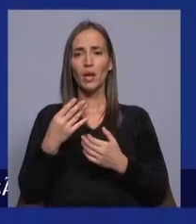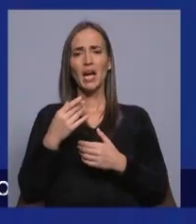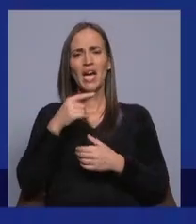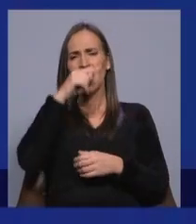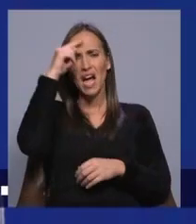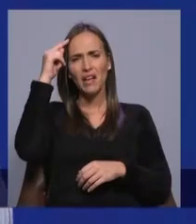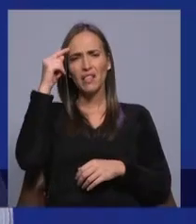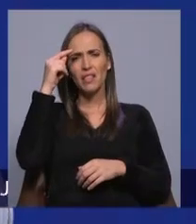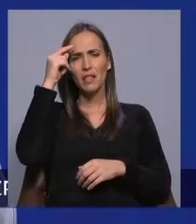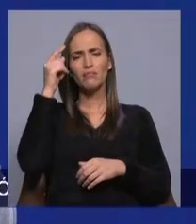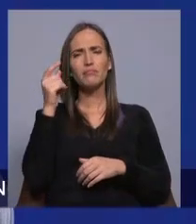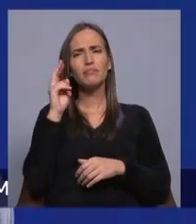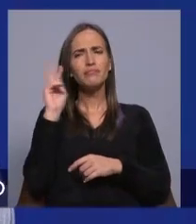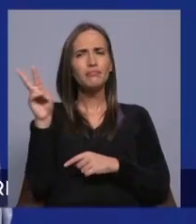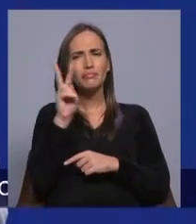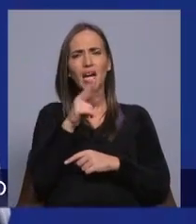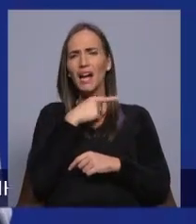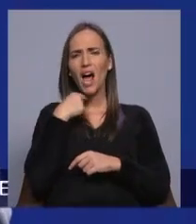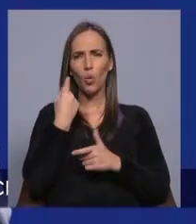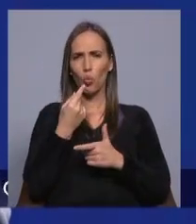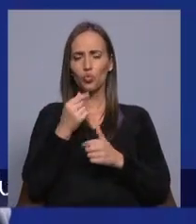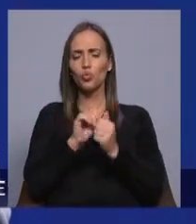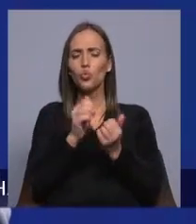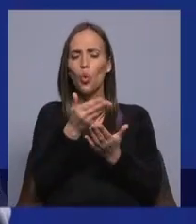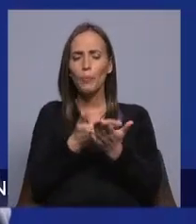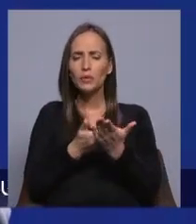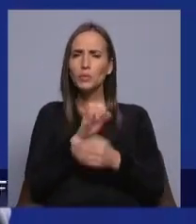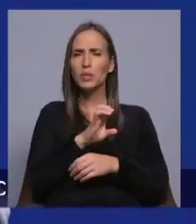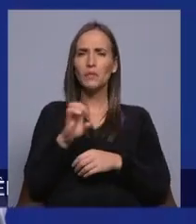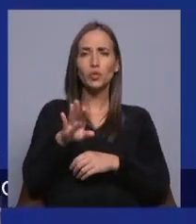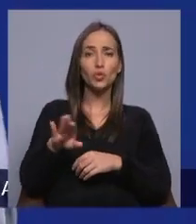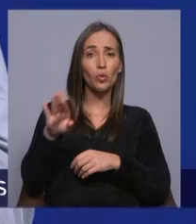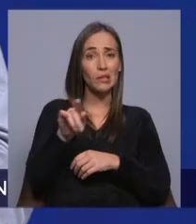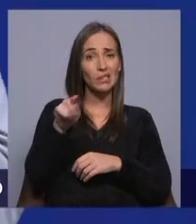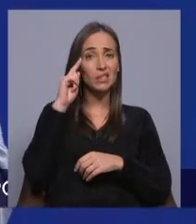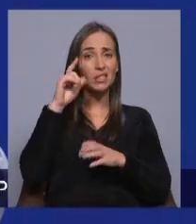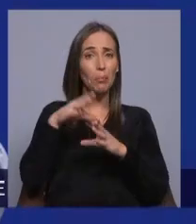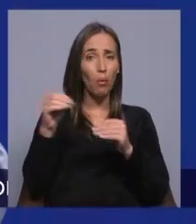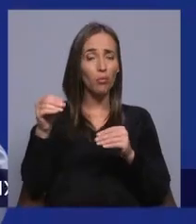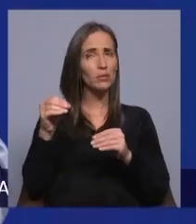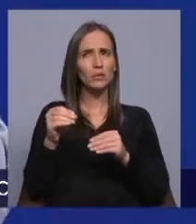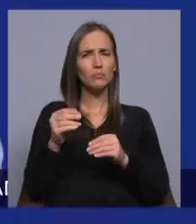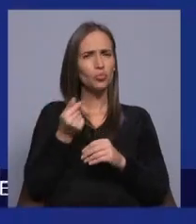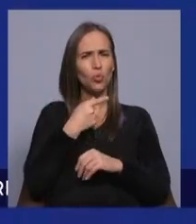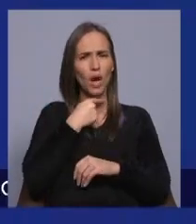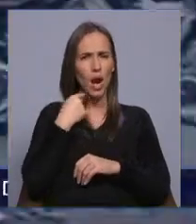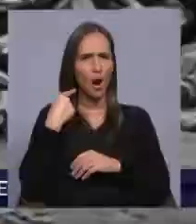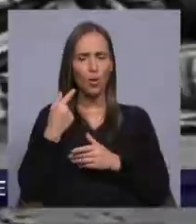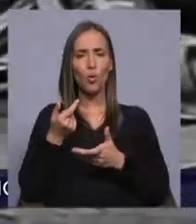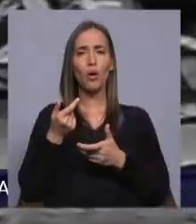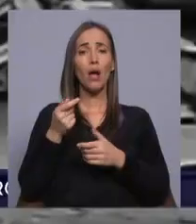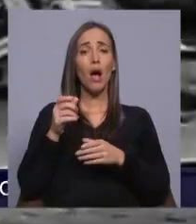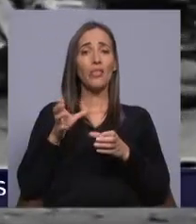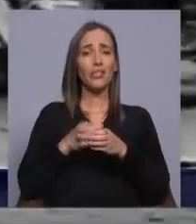documentos, mais ou menos científicos, daquela zona do Japão, de Hokkaido. A própria tribo ancestral que lá